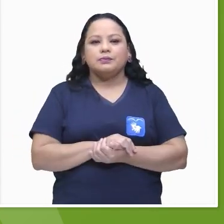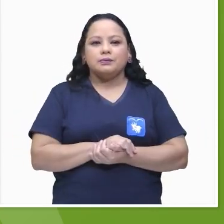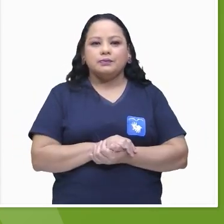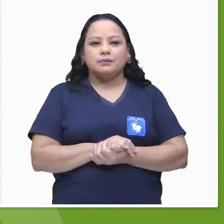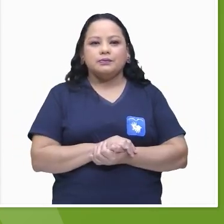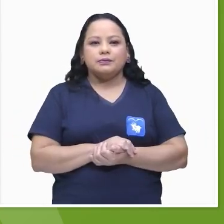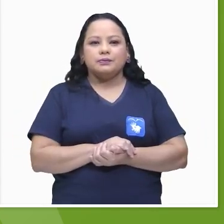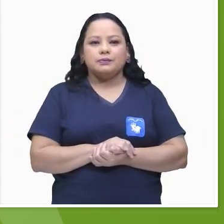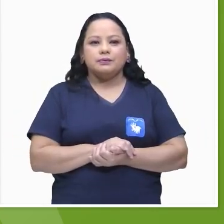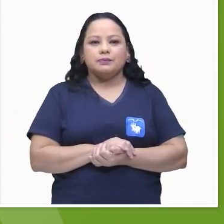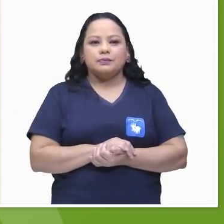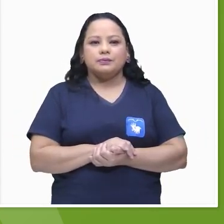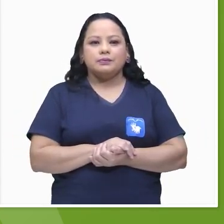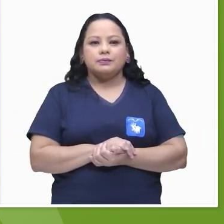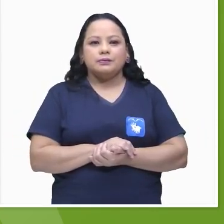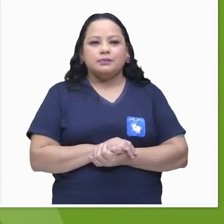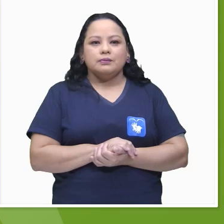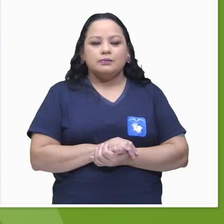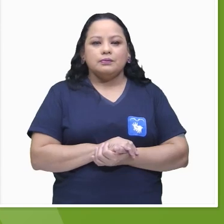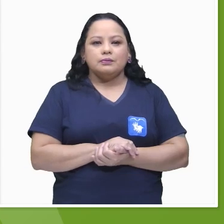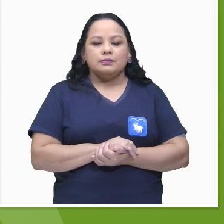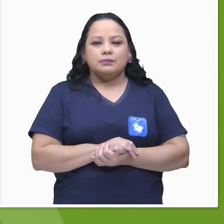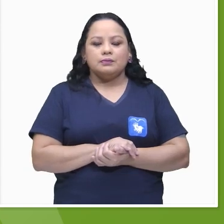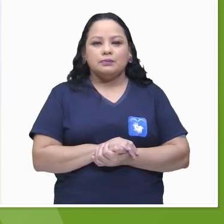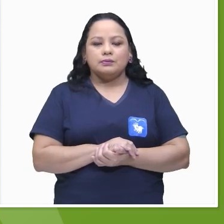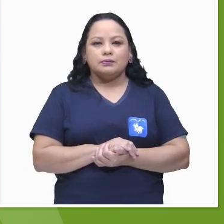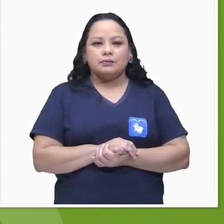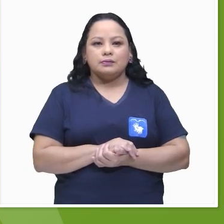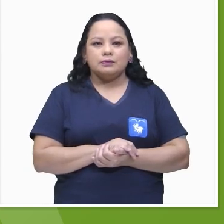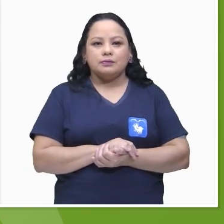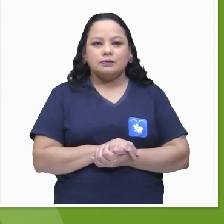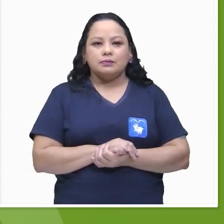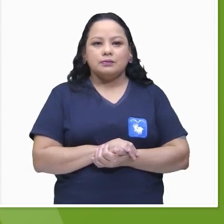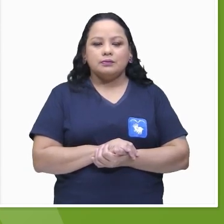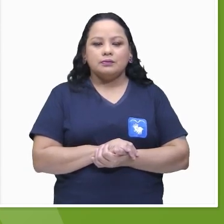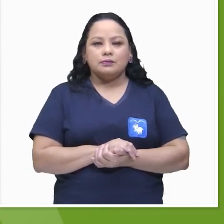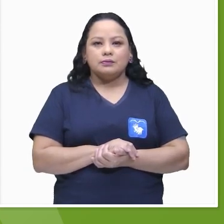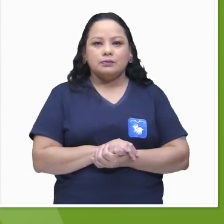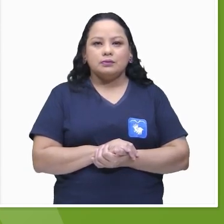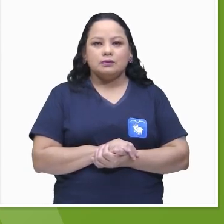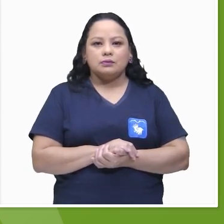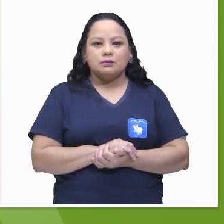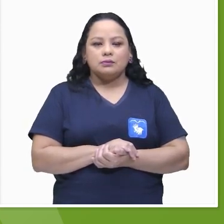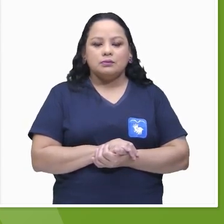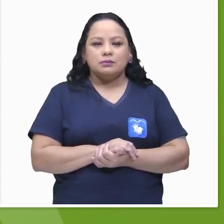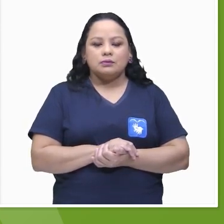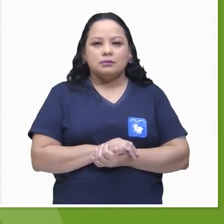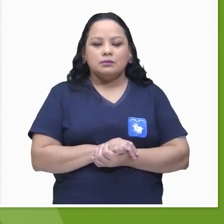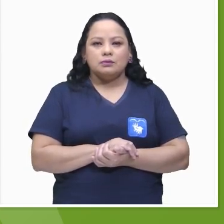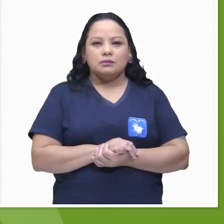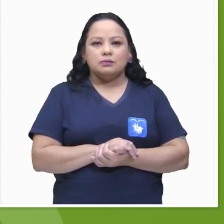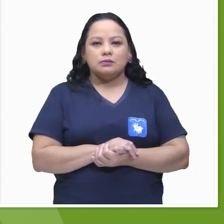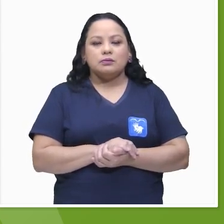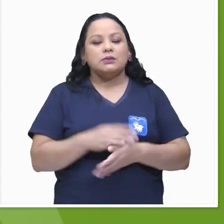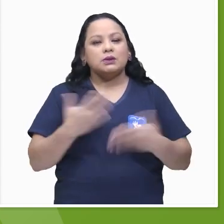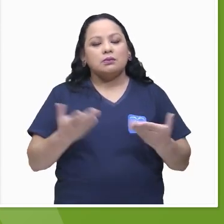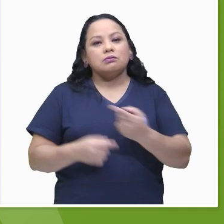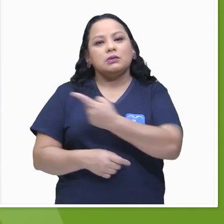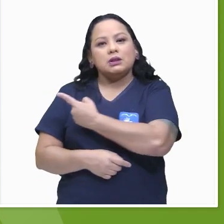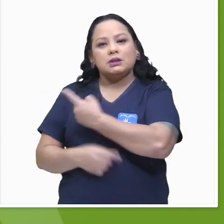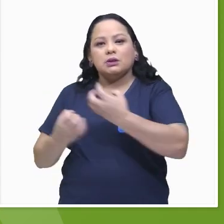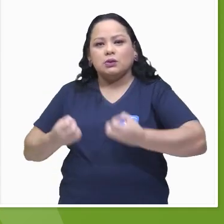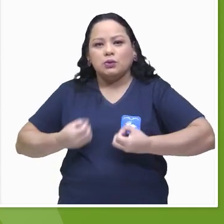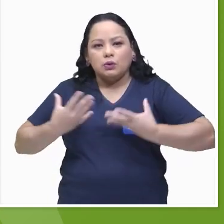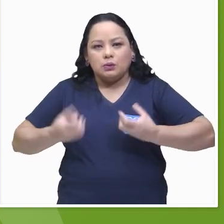luteinizante, que é o LH, tá? Então, são eles que vão dar um start aí